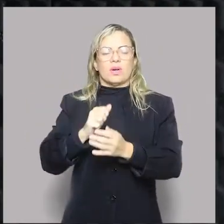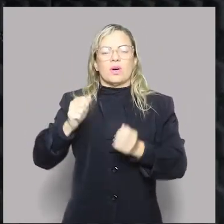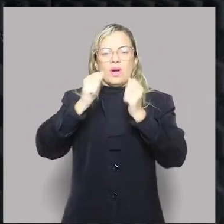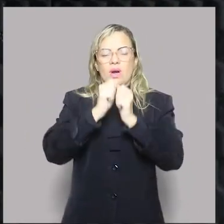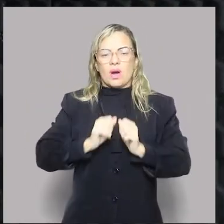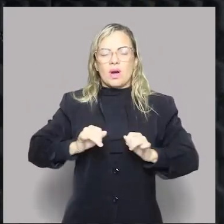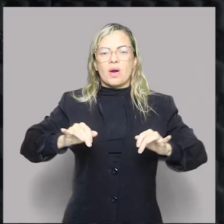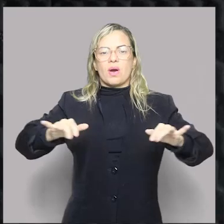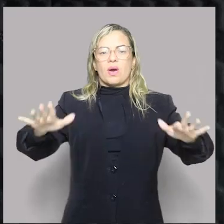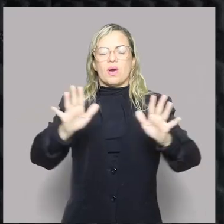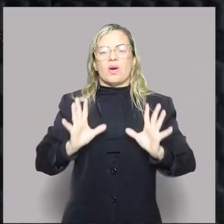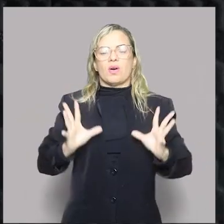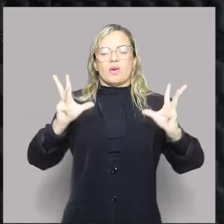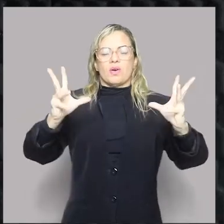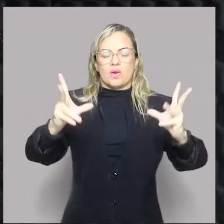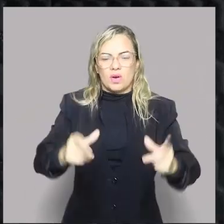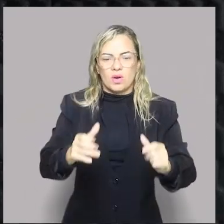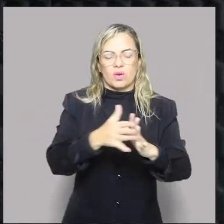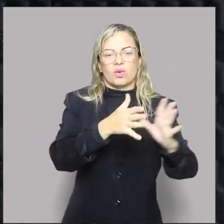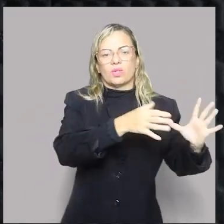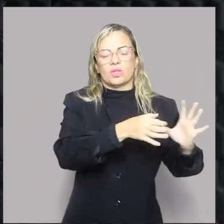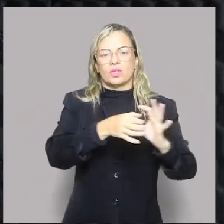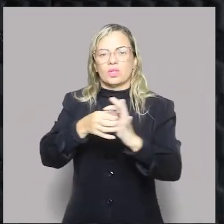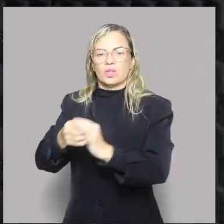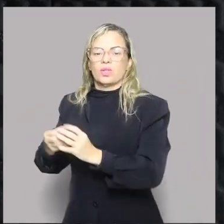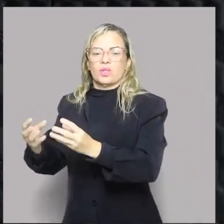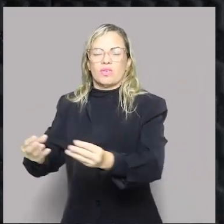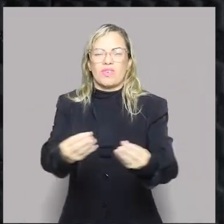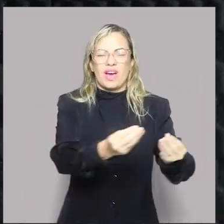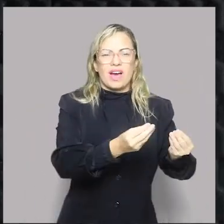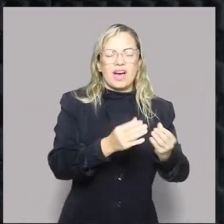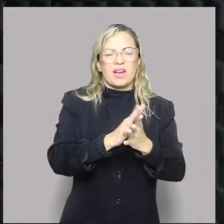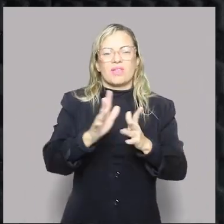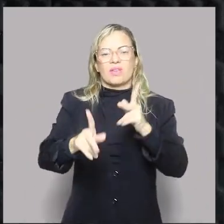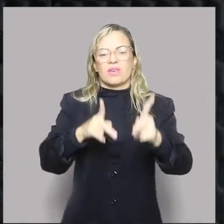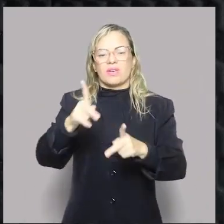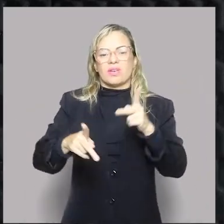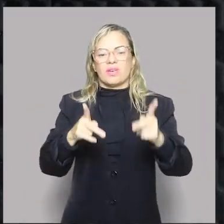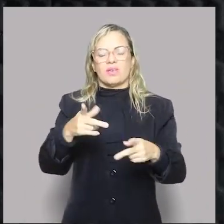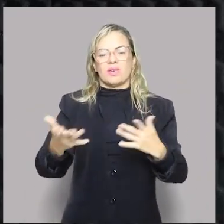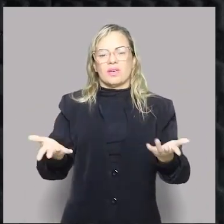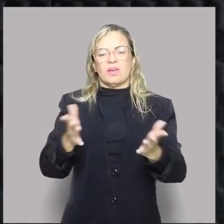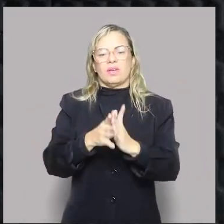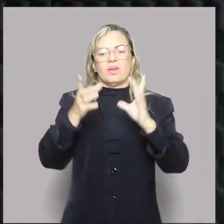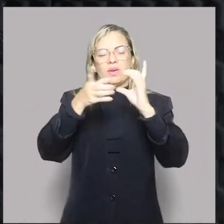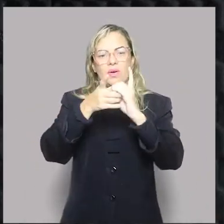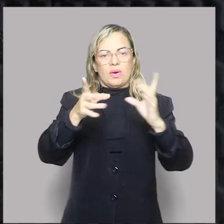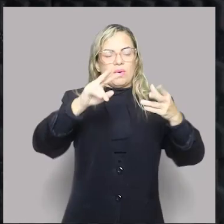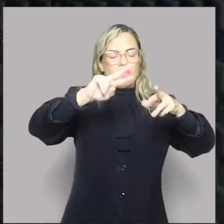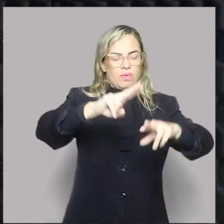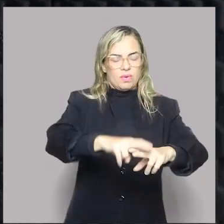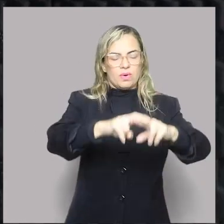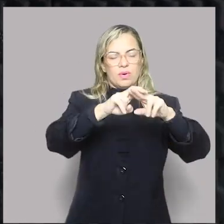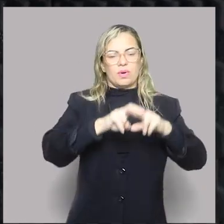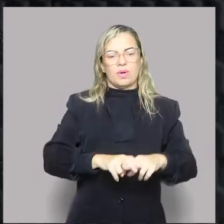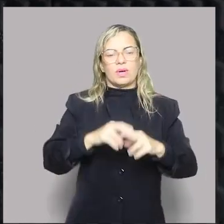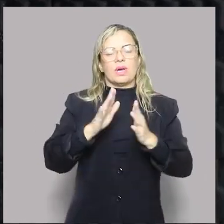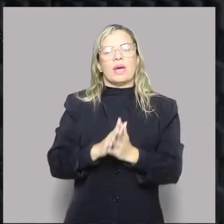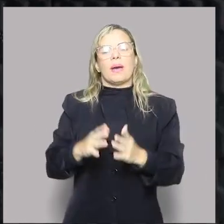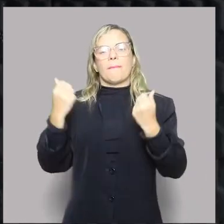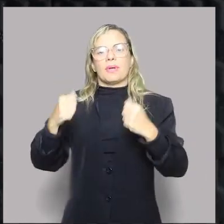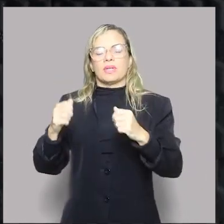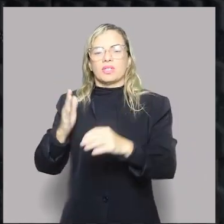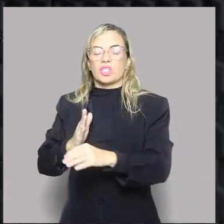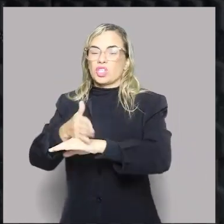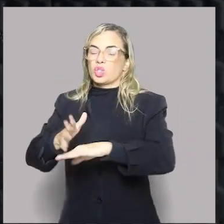estar fisicamente para ele acontecer. E vocês sabem que com o avanço da internet, hoje já nos